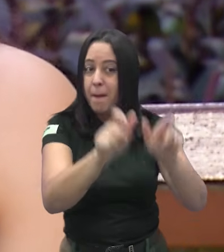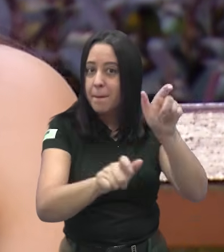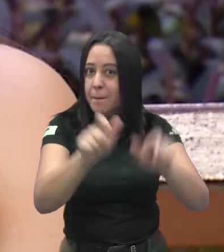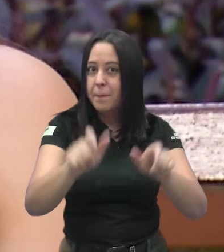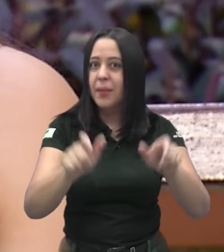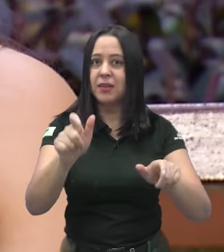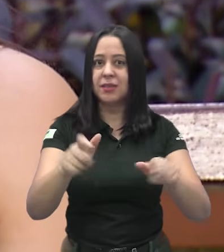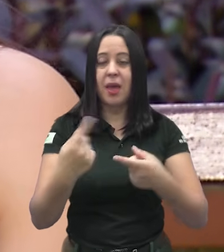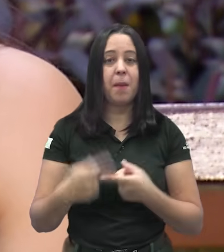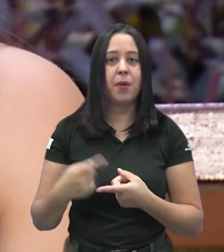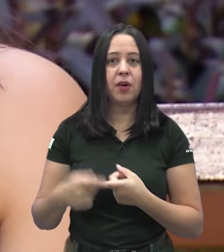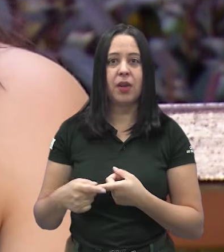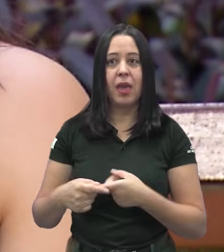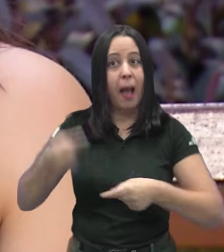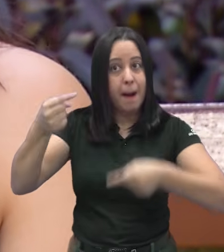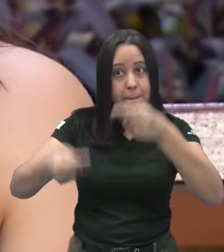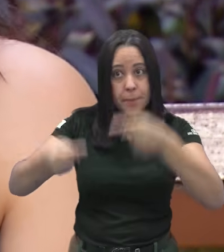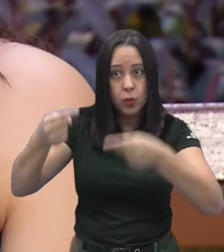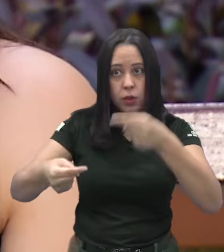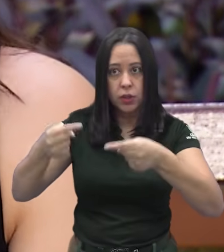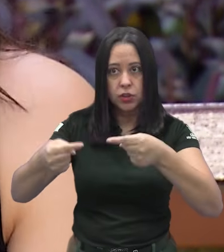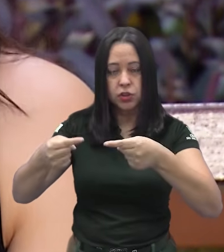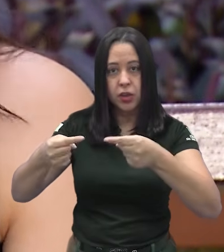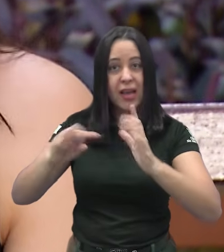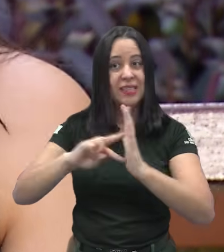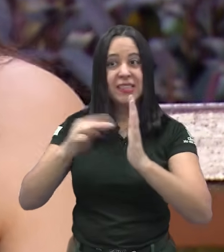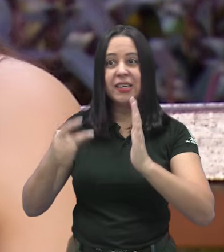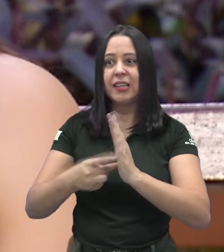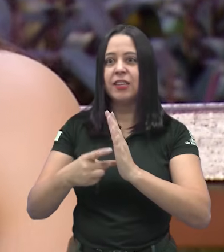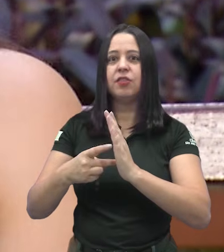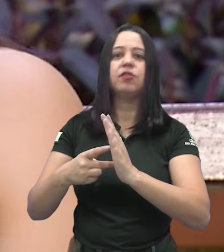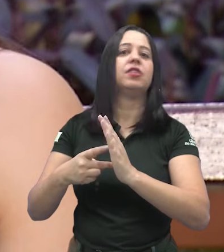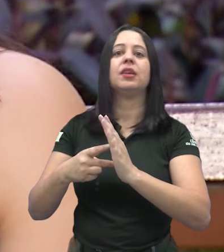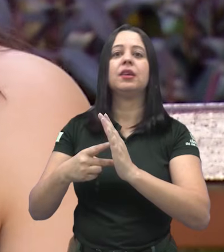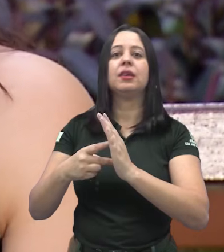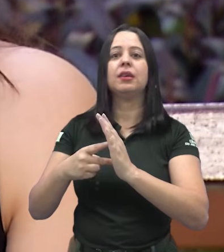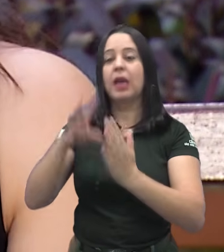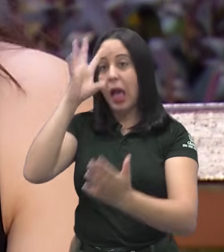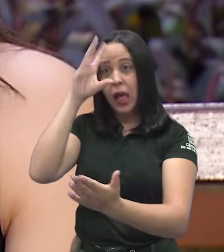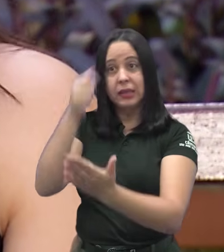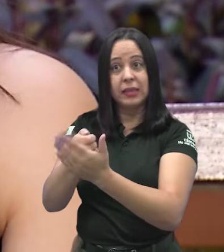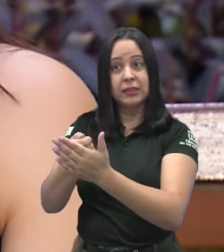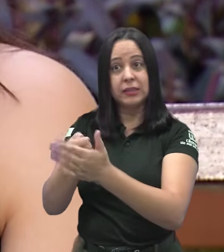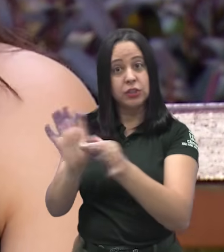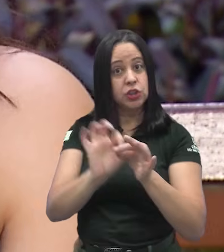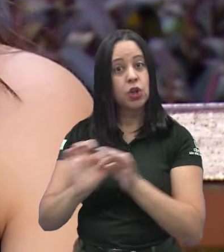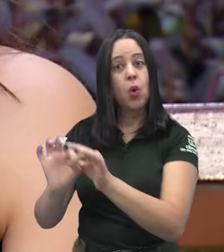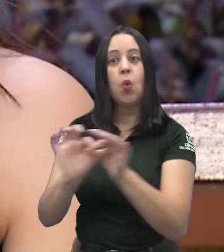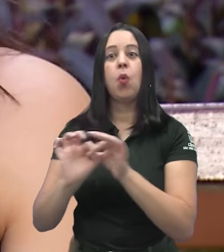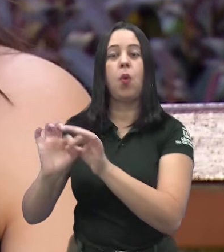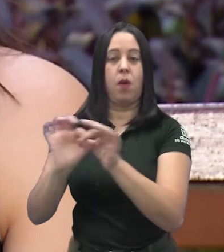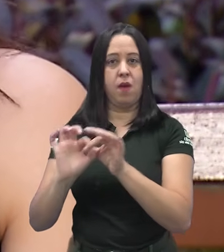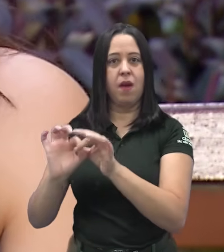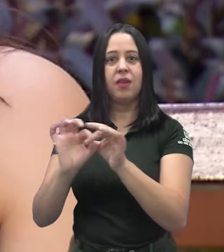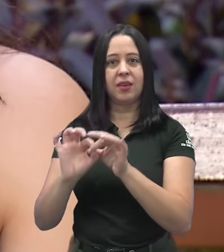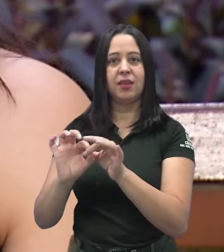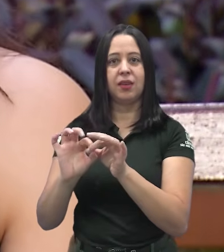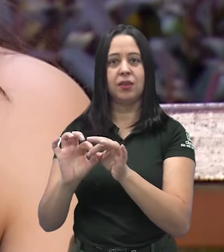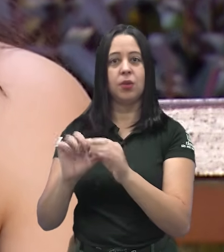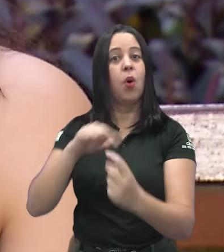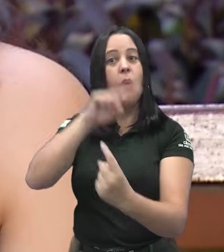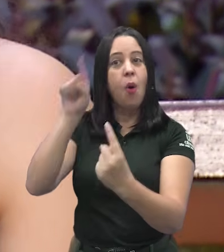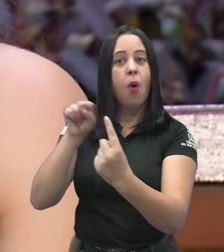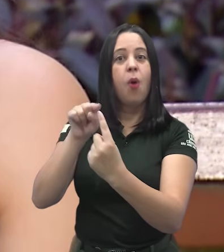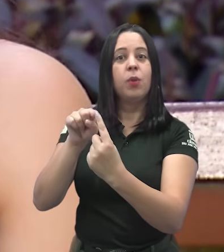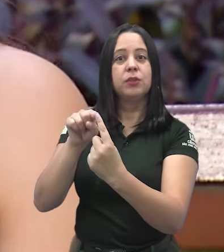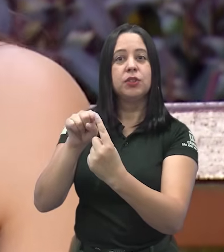outras pessoas a votar também, porque a política é o coletivo, é o que junta todo mundo por um bem